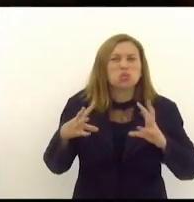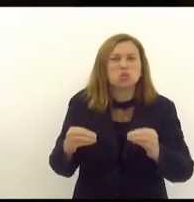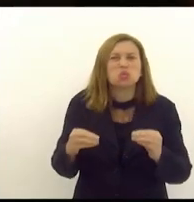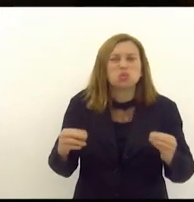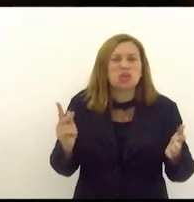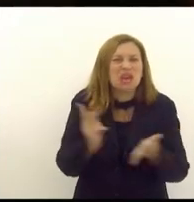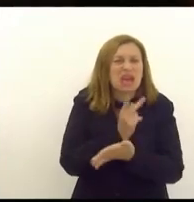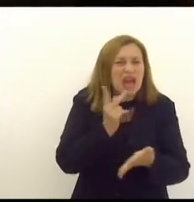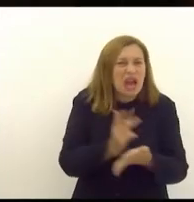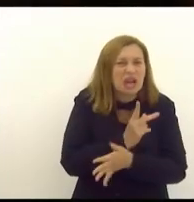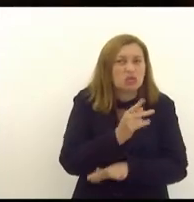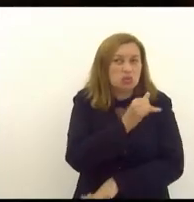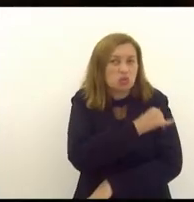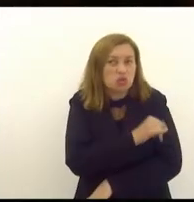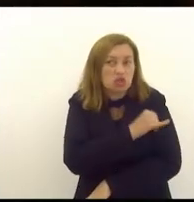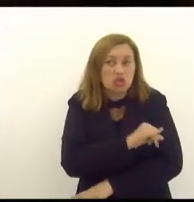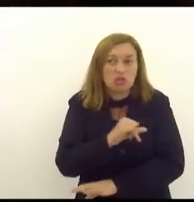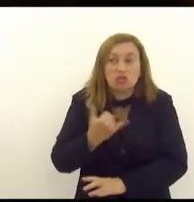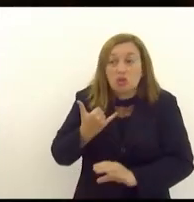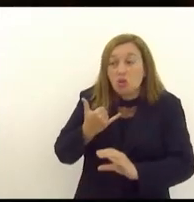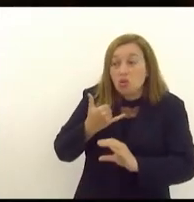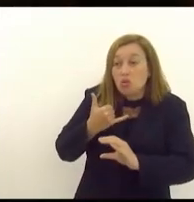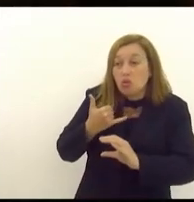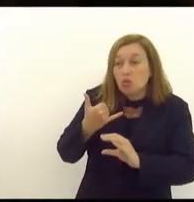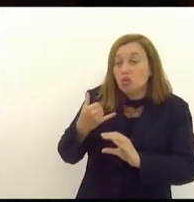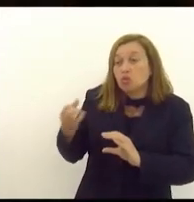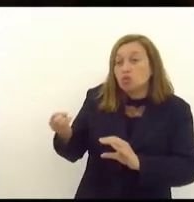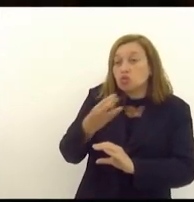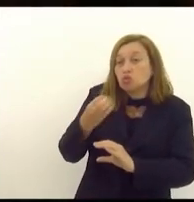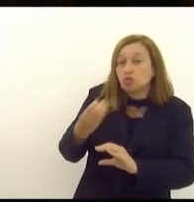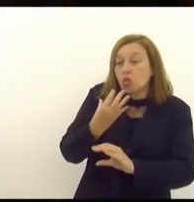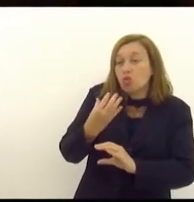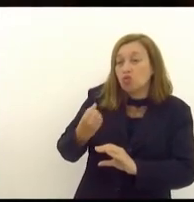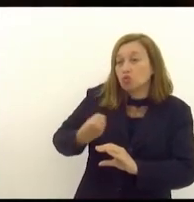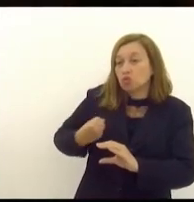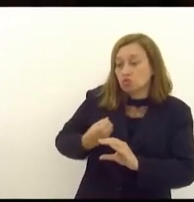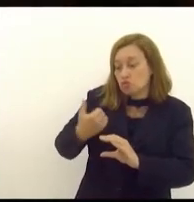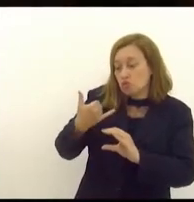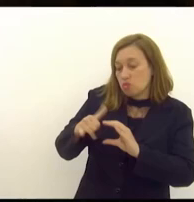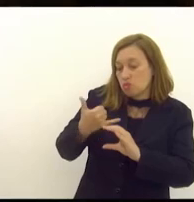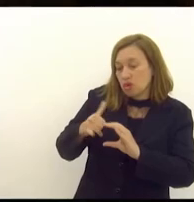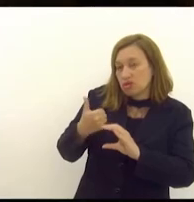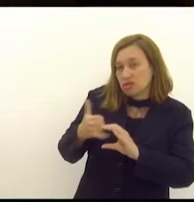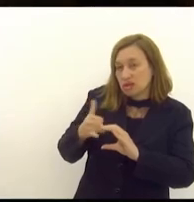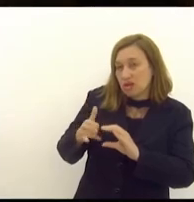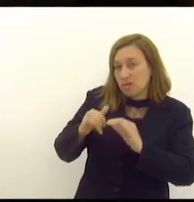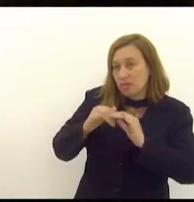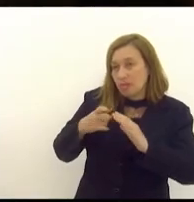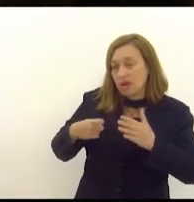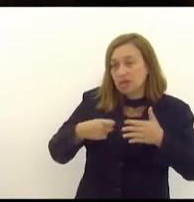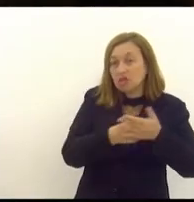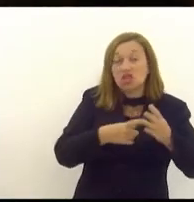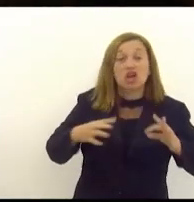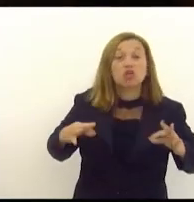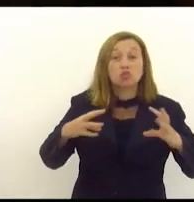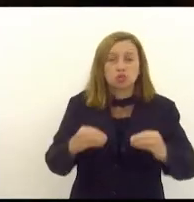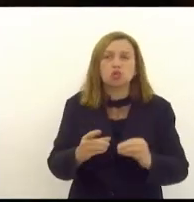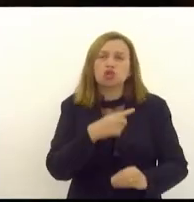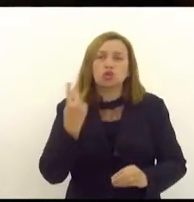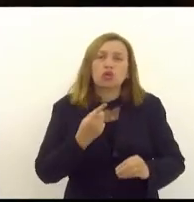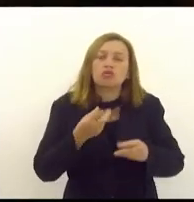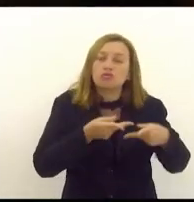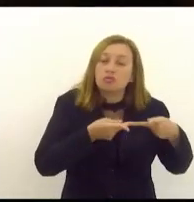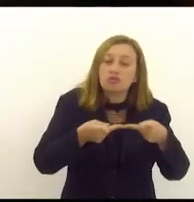é tipo de desordem no Rio de Janeiro vocês terão um novo canal de contato para denunciar tudo isso e nós vamos